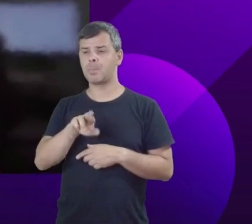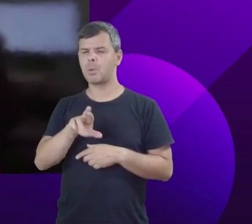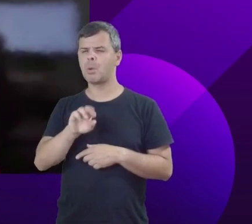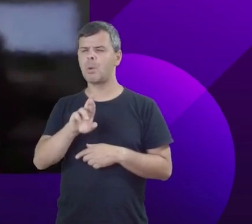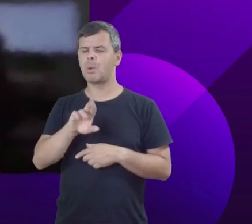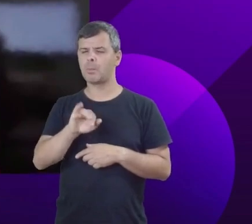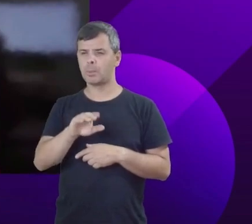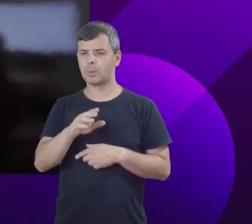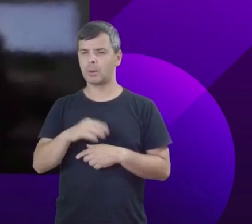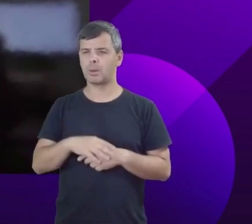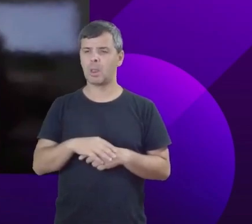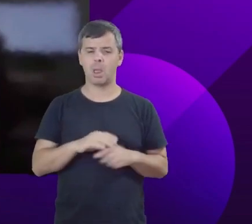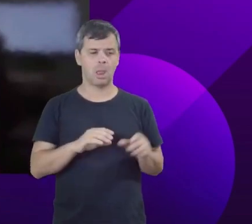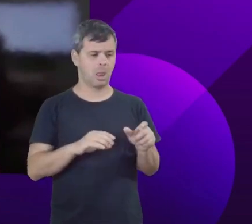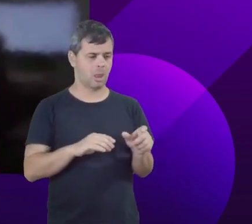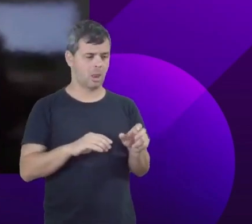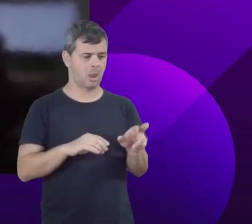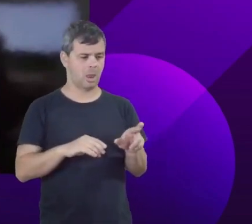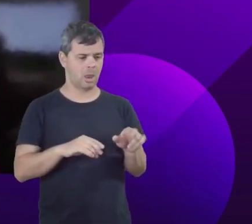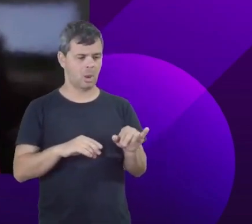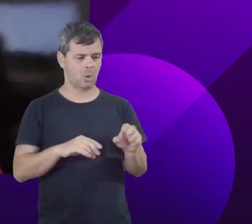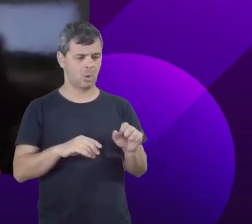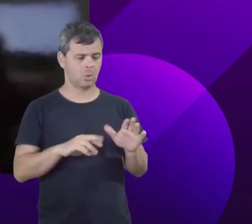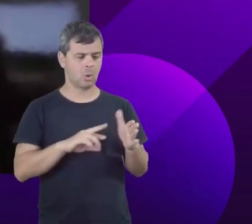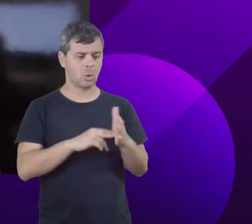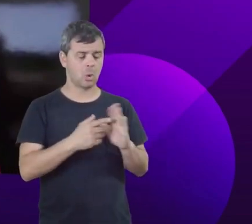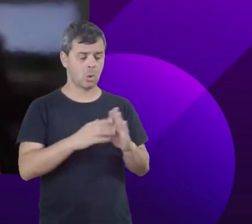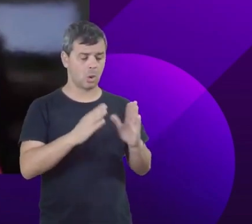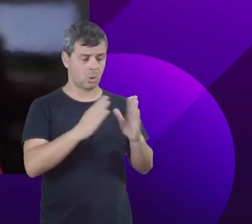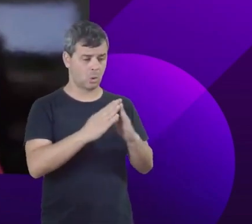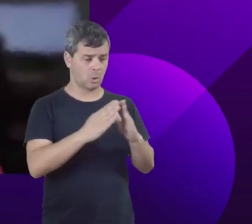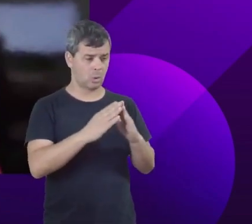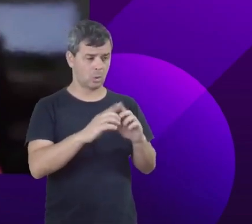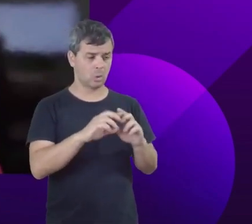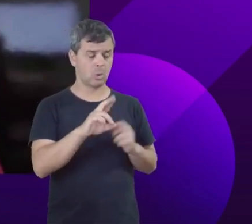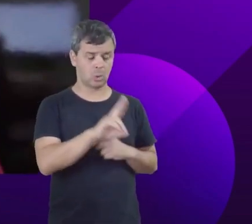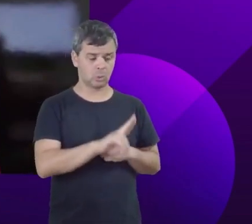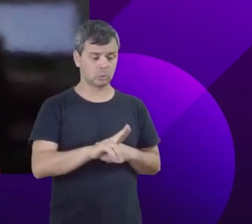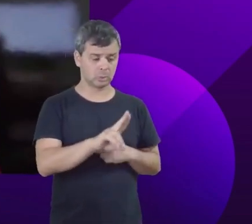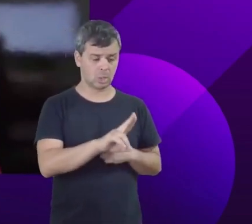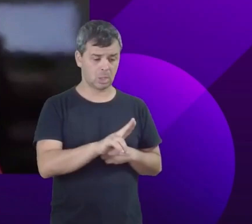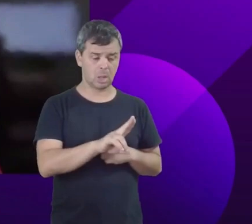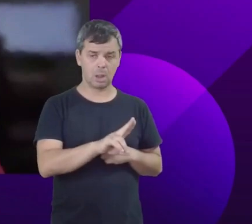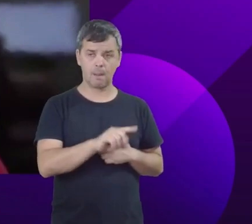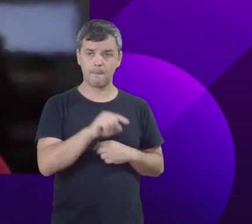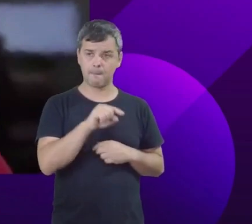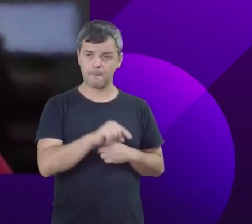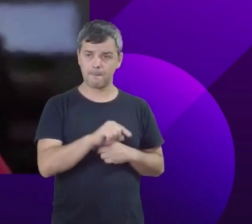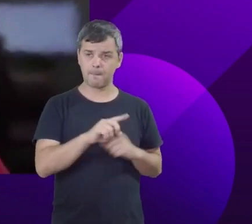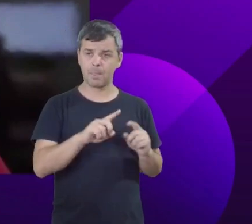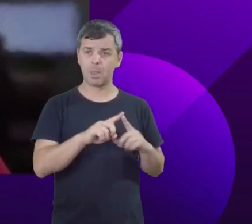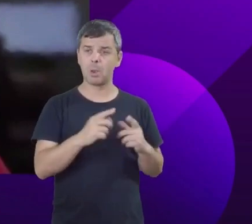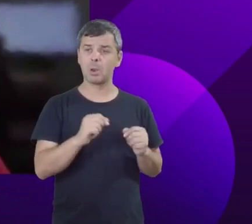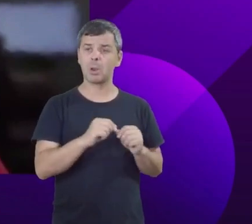reconstrução? São habitações, né, para as pessoas, habitações usadas, e o